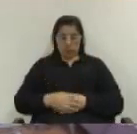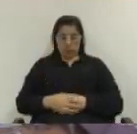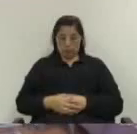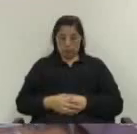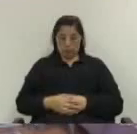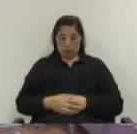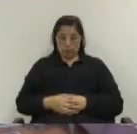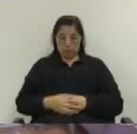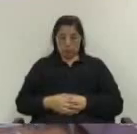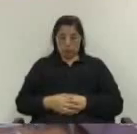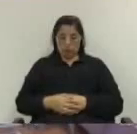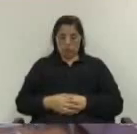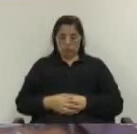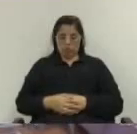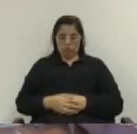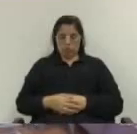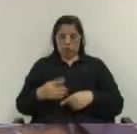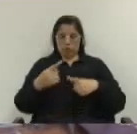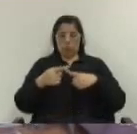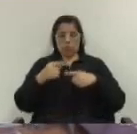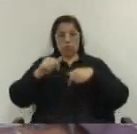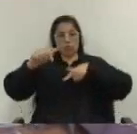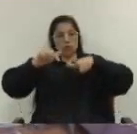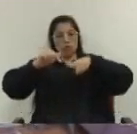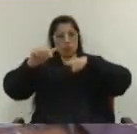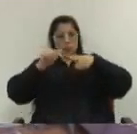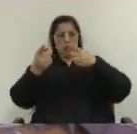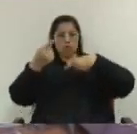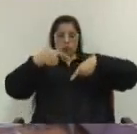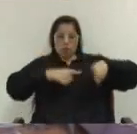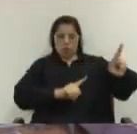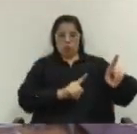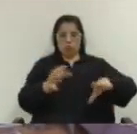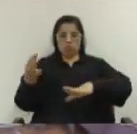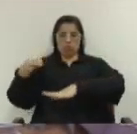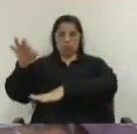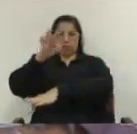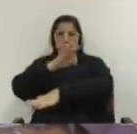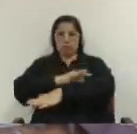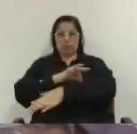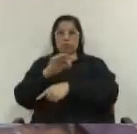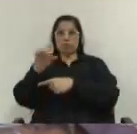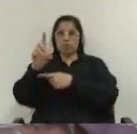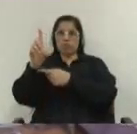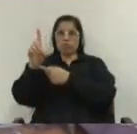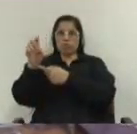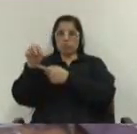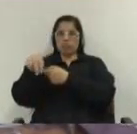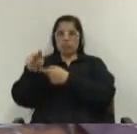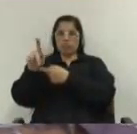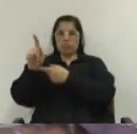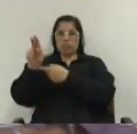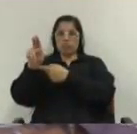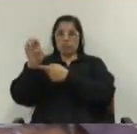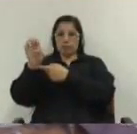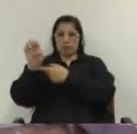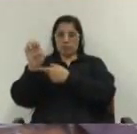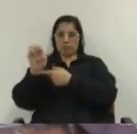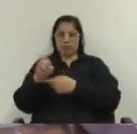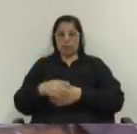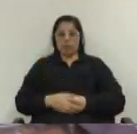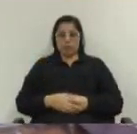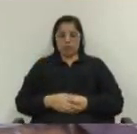para fazer o trabalho de nebulização contra o mosquito da dengue. a decisão entendeu parcialmente a ação civil